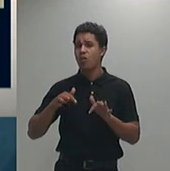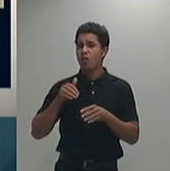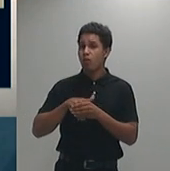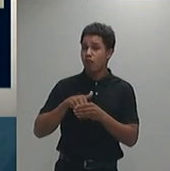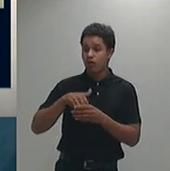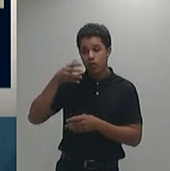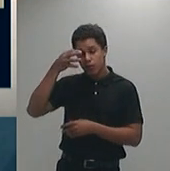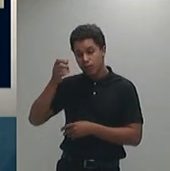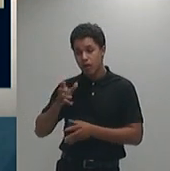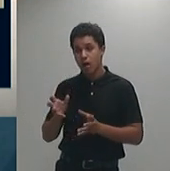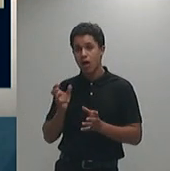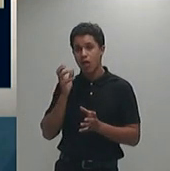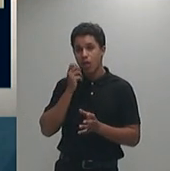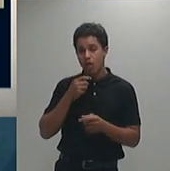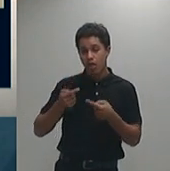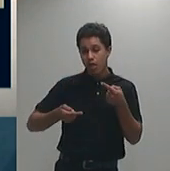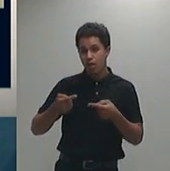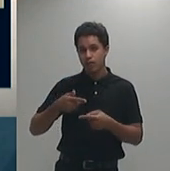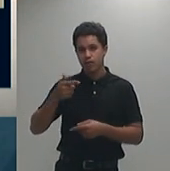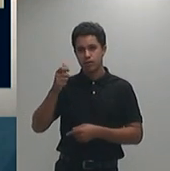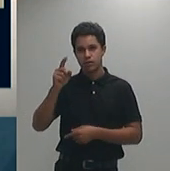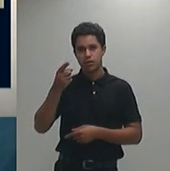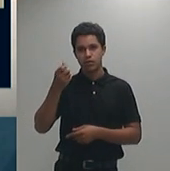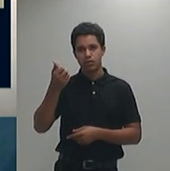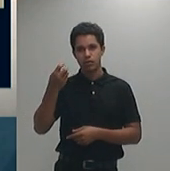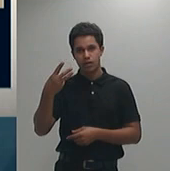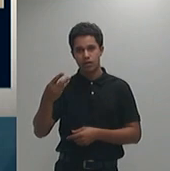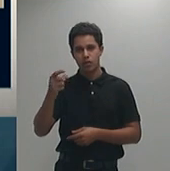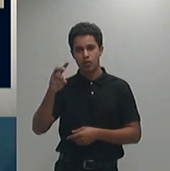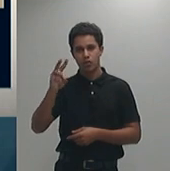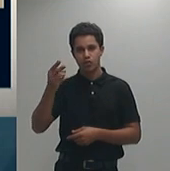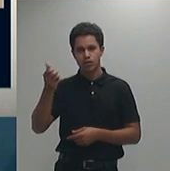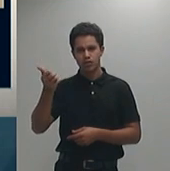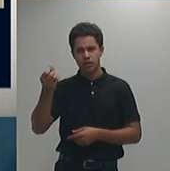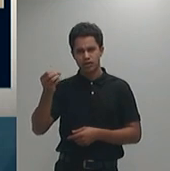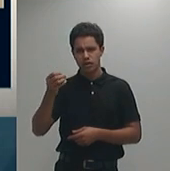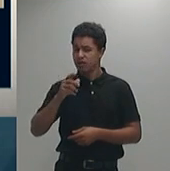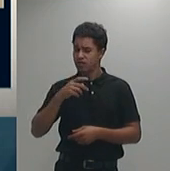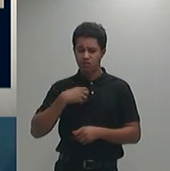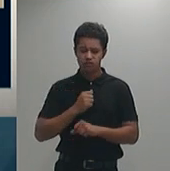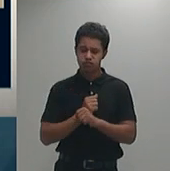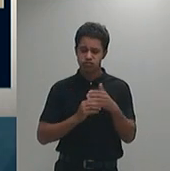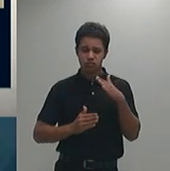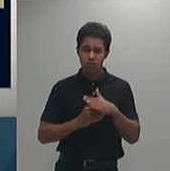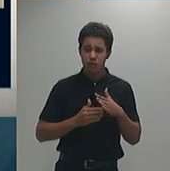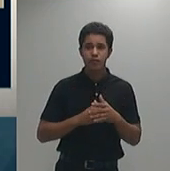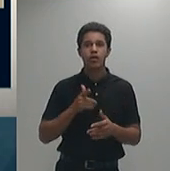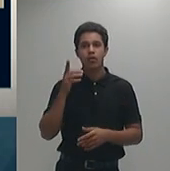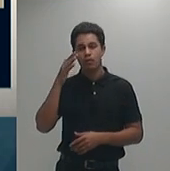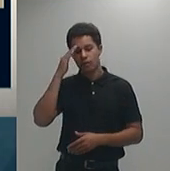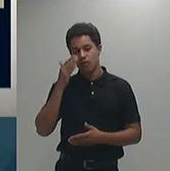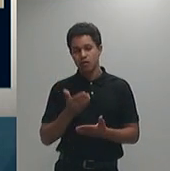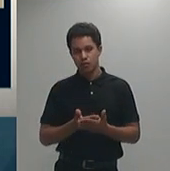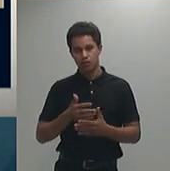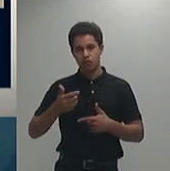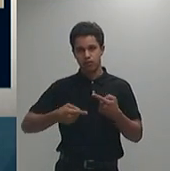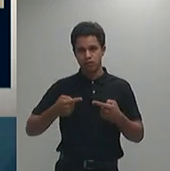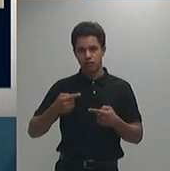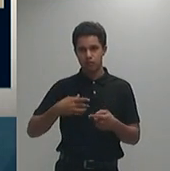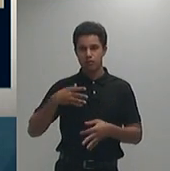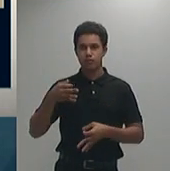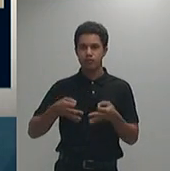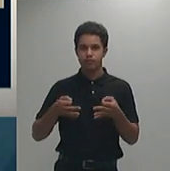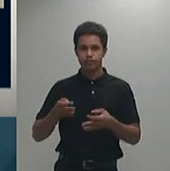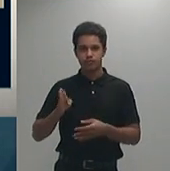de competência 113 260 não impediria fosse reconhecido o conflito entre o juiz arbitral e os totalmente o caráter jurisdicional